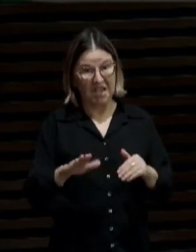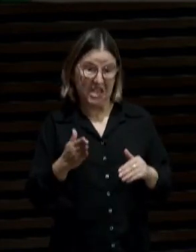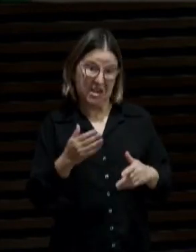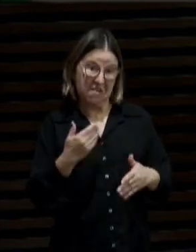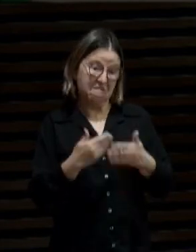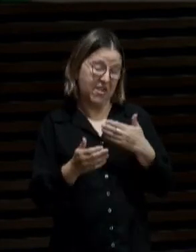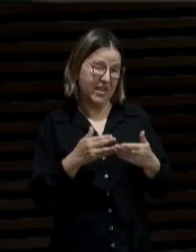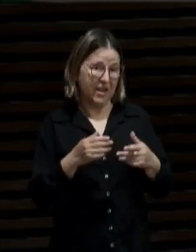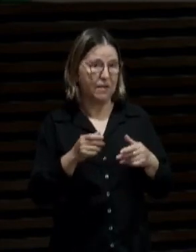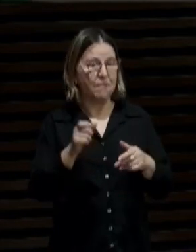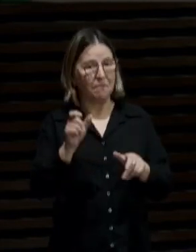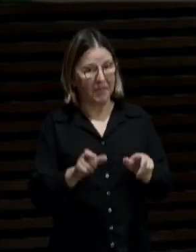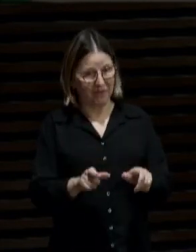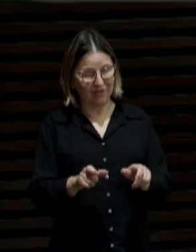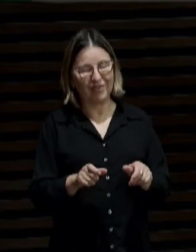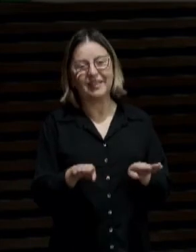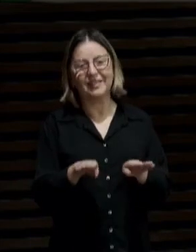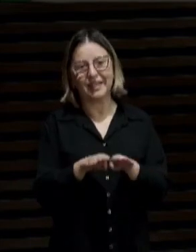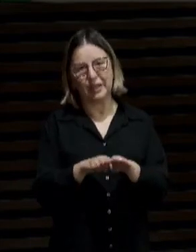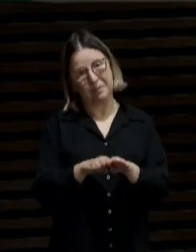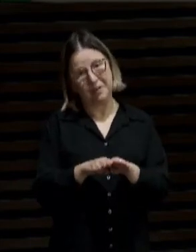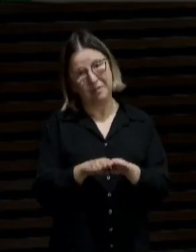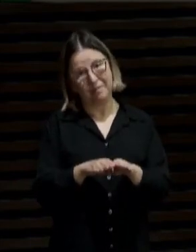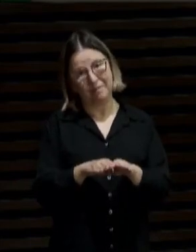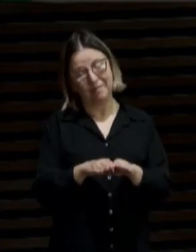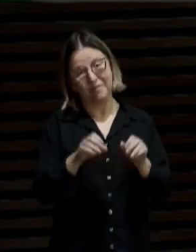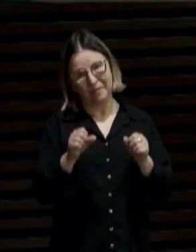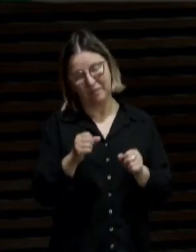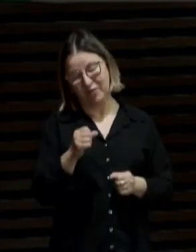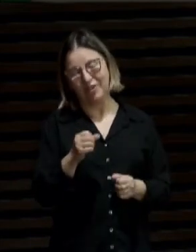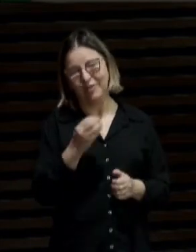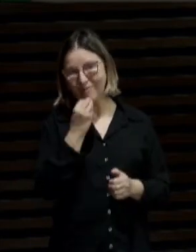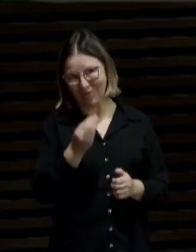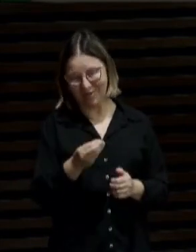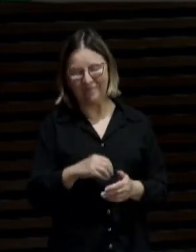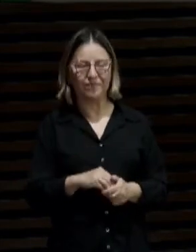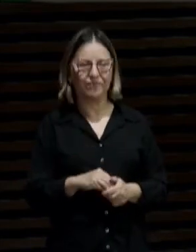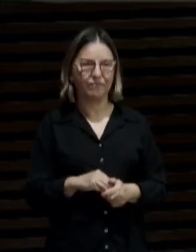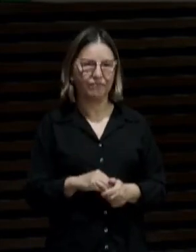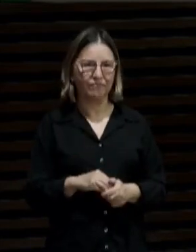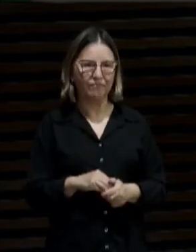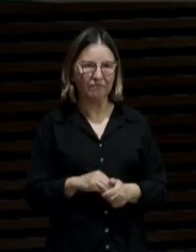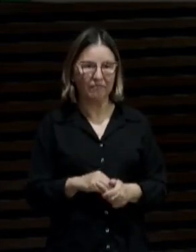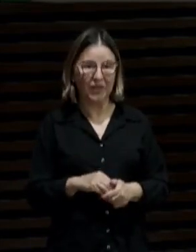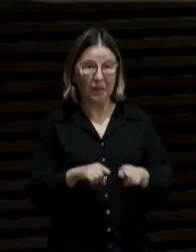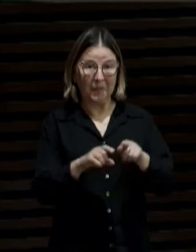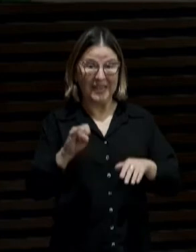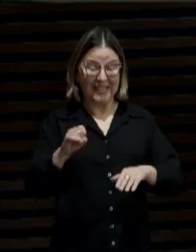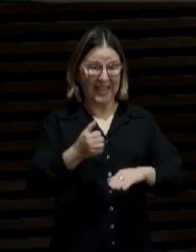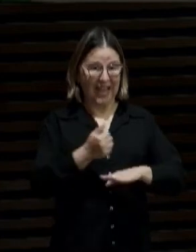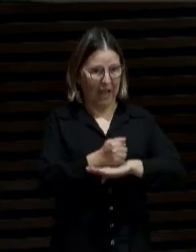atribuía a si maior santidade que a Abraão? Então, se Abraão precisa disso, então eu também. Agora,